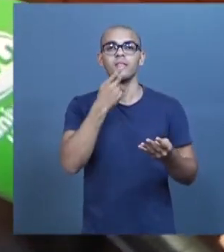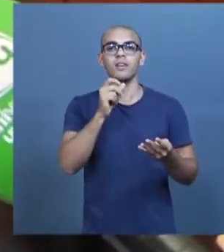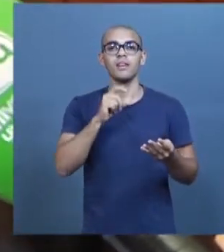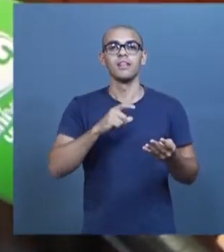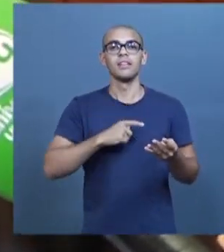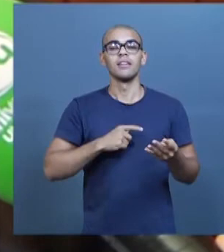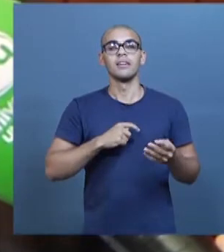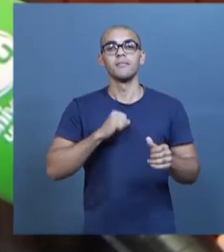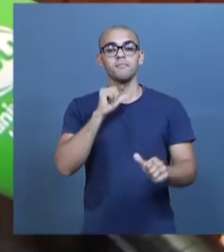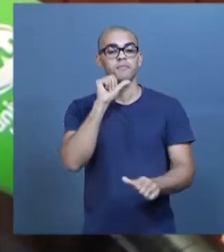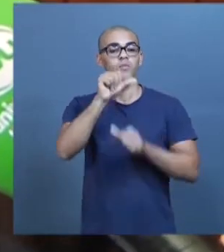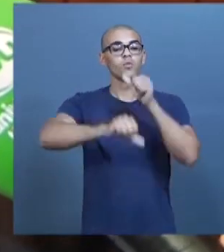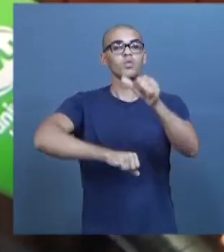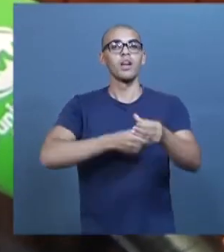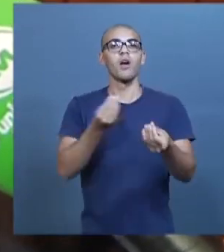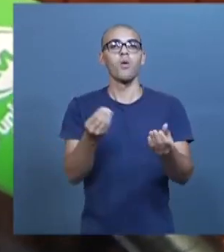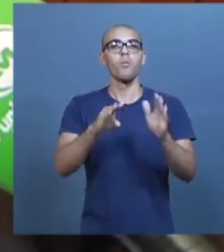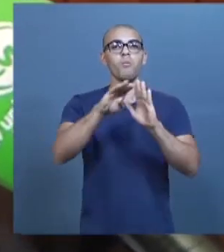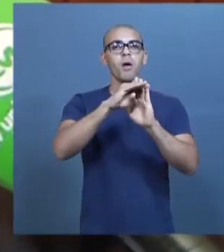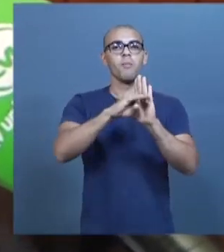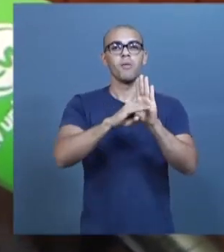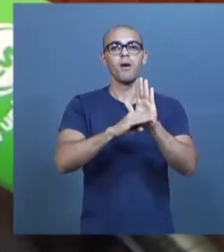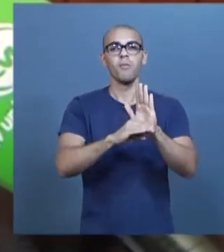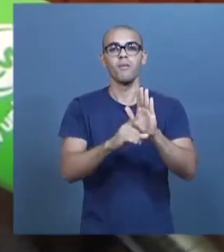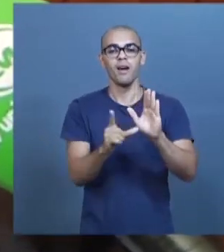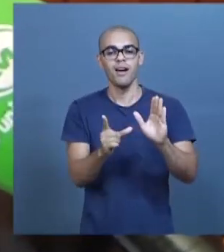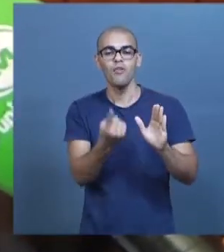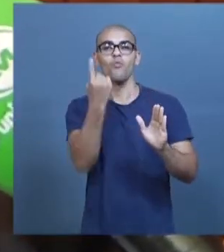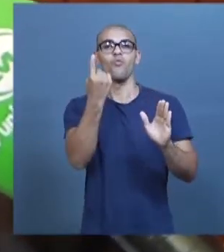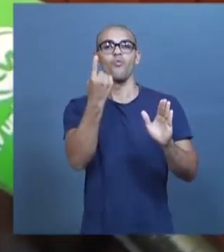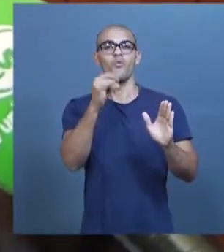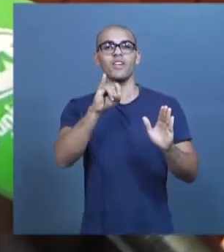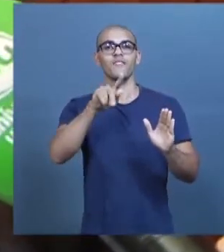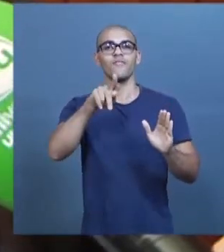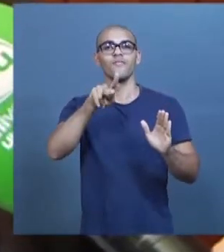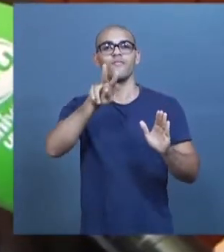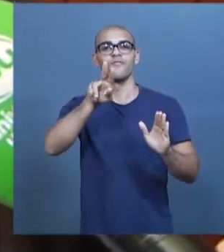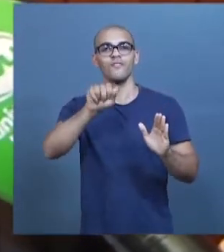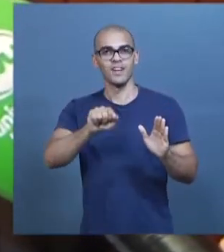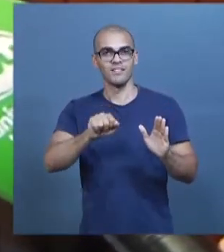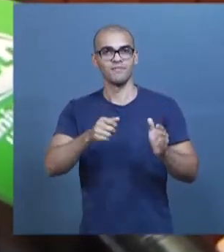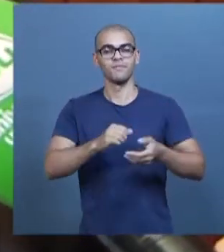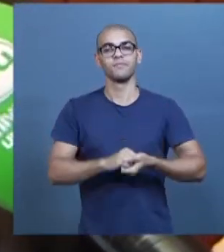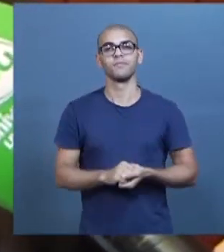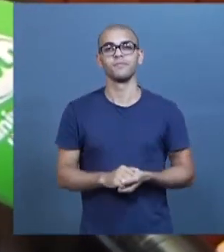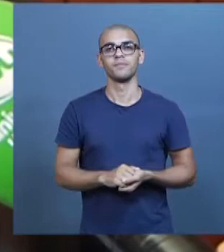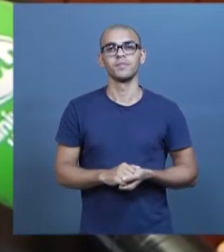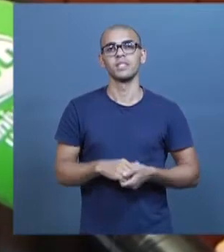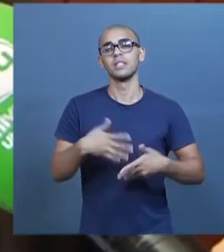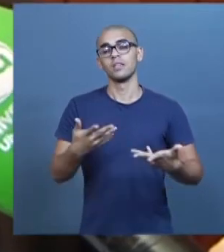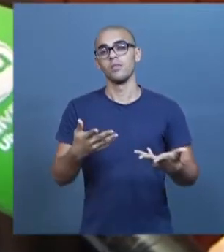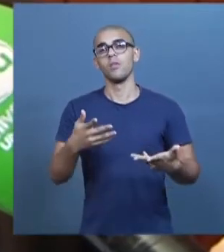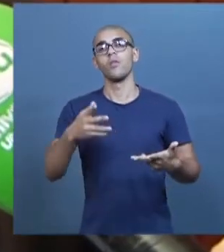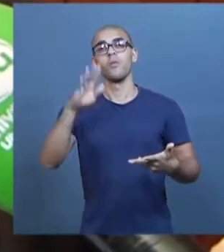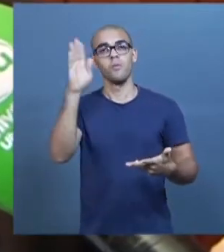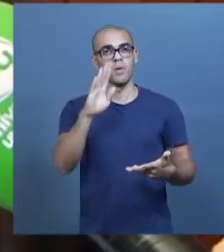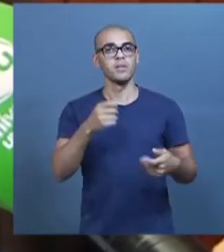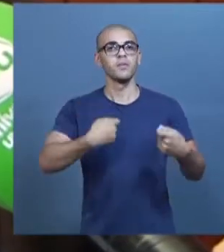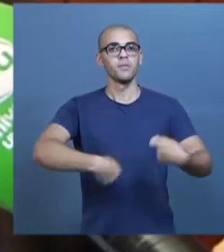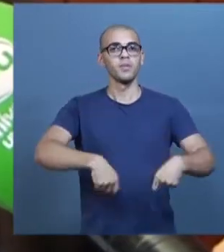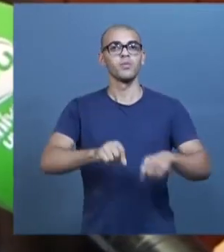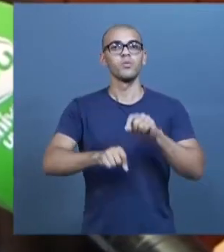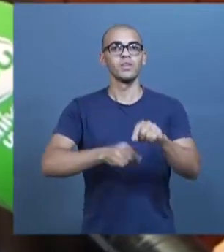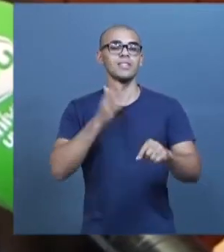bem-vindas. E ele precisa, em grande medida, se tornar mais progressivo. O Brasil precisa começar a utilizar melhor os